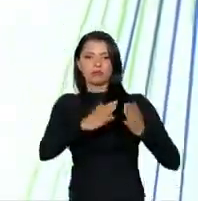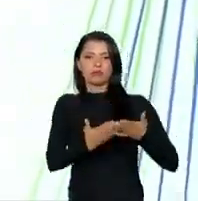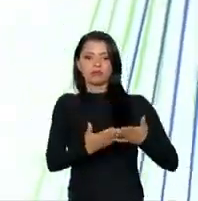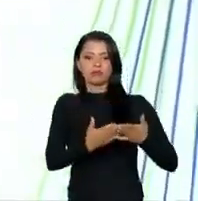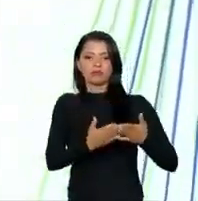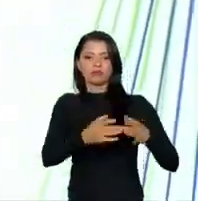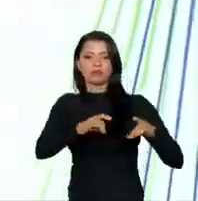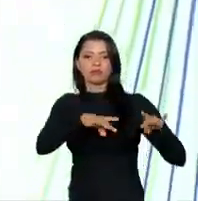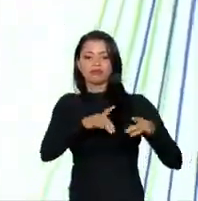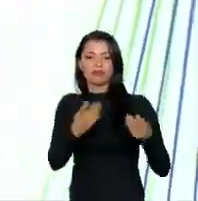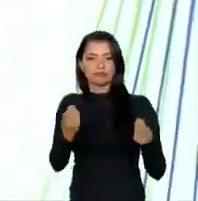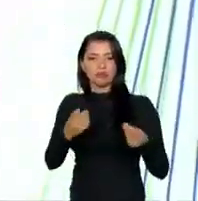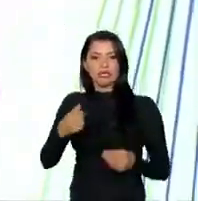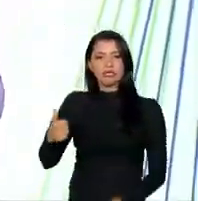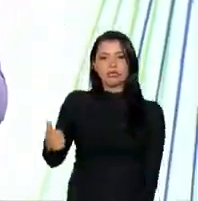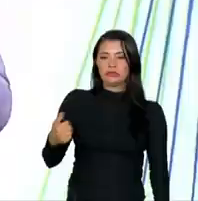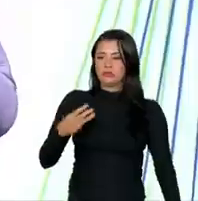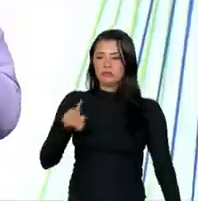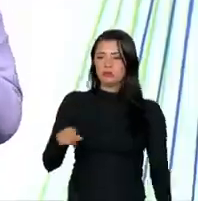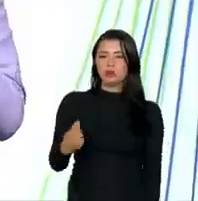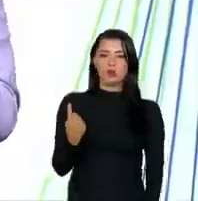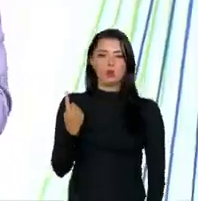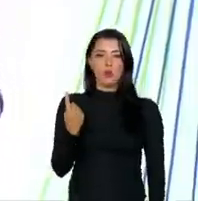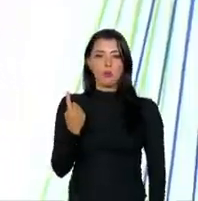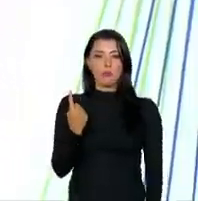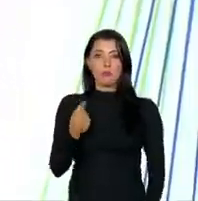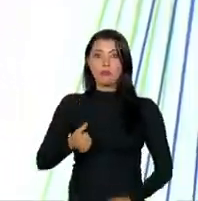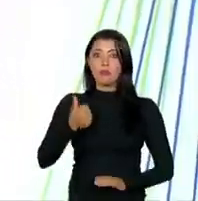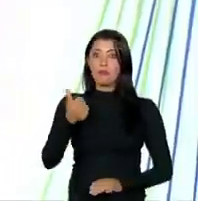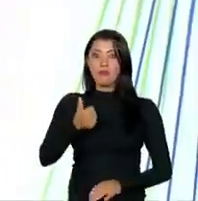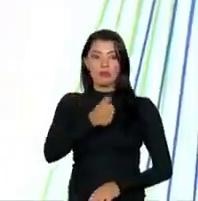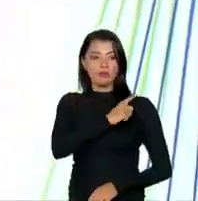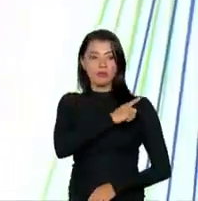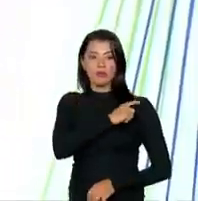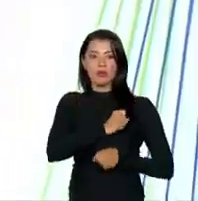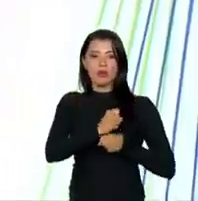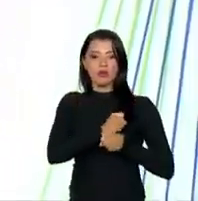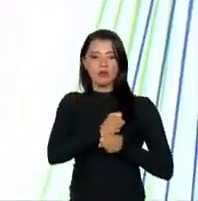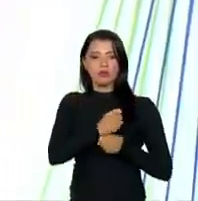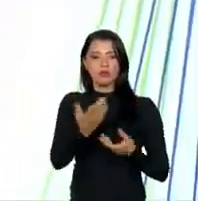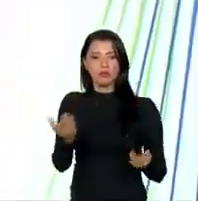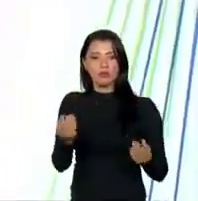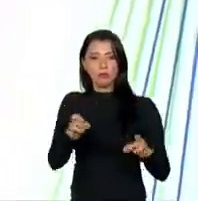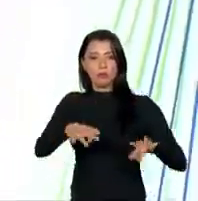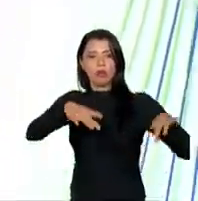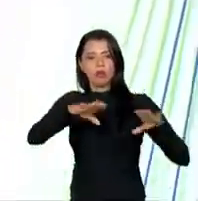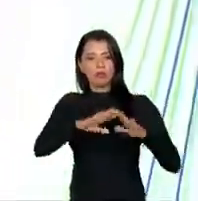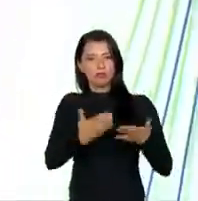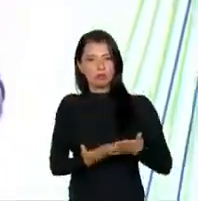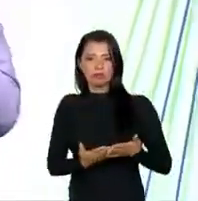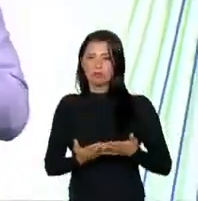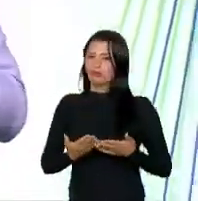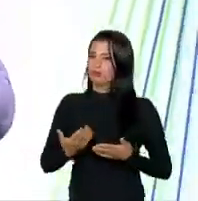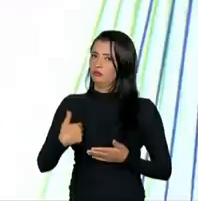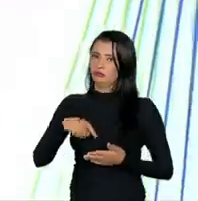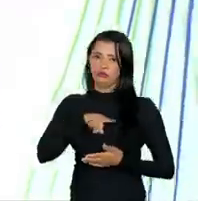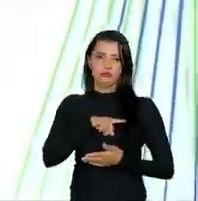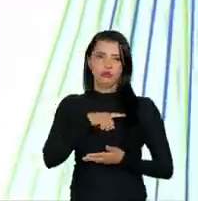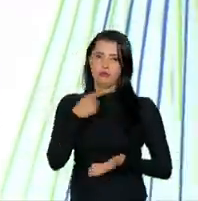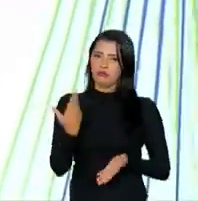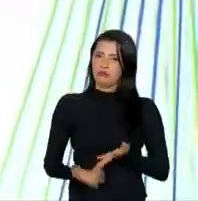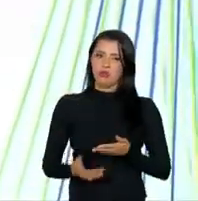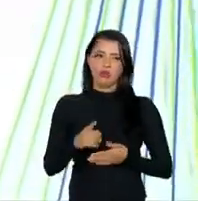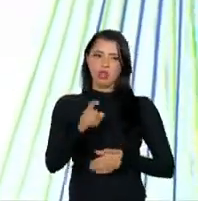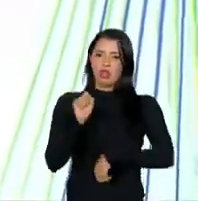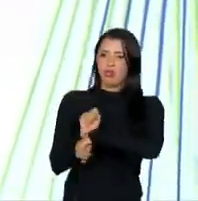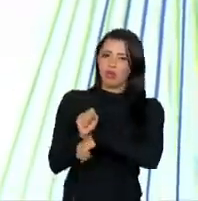significa 13,1% no primeiro ano do ensino médio abandonar a escola. Então, o que nós queremos é não perder nenhum aluno, nenhuma criança